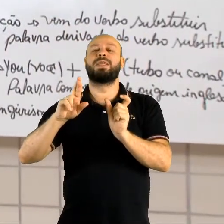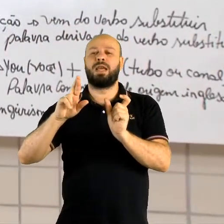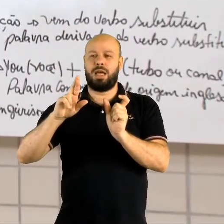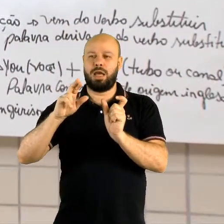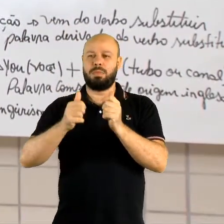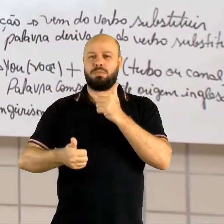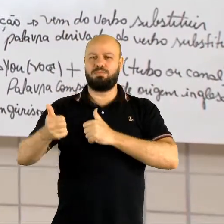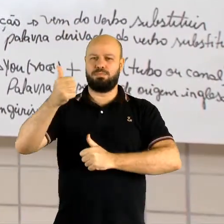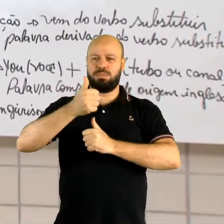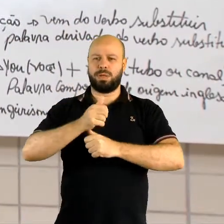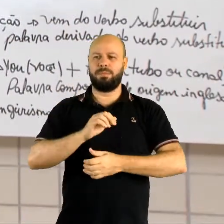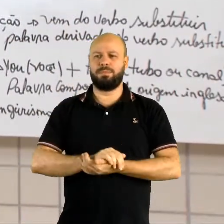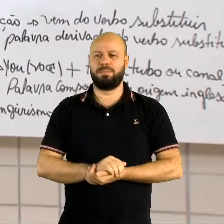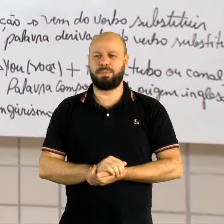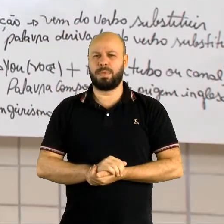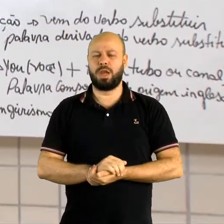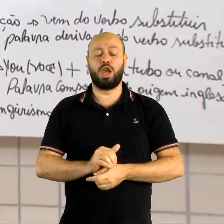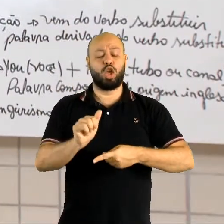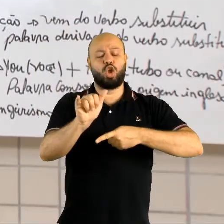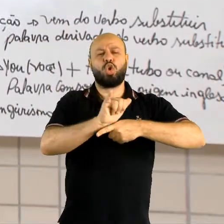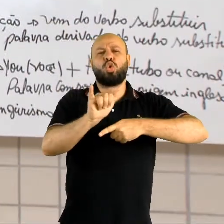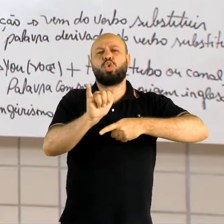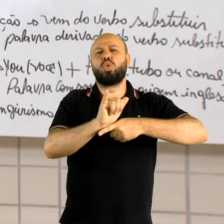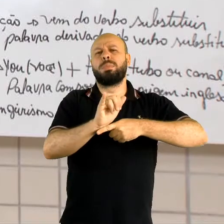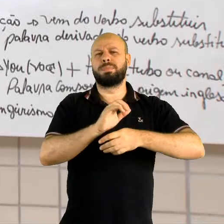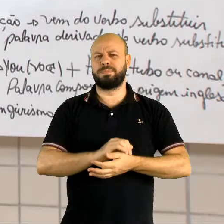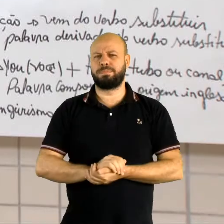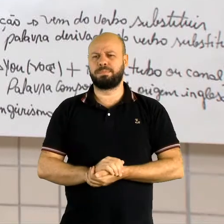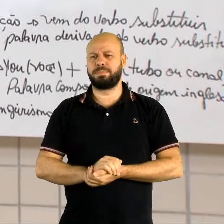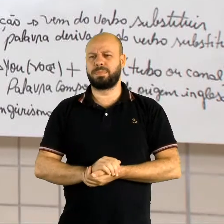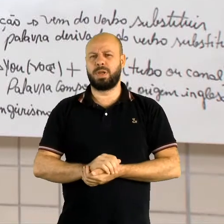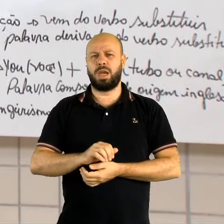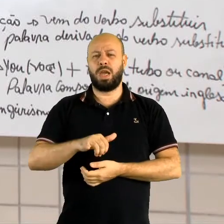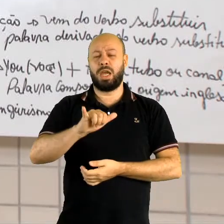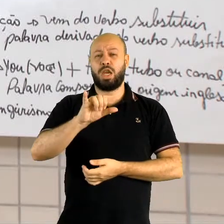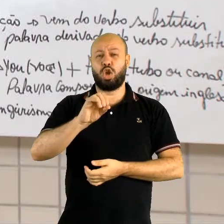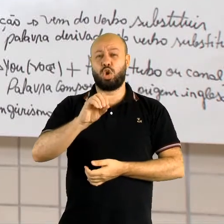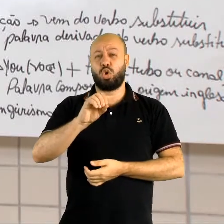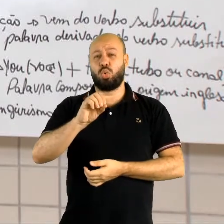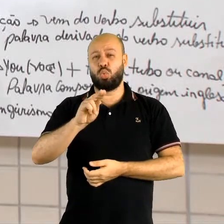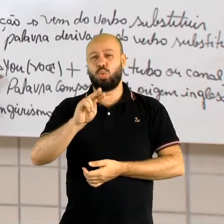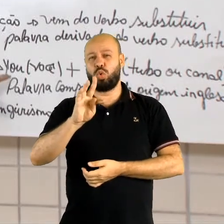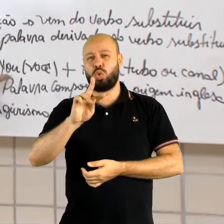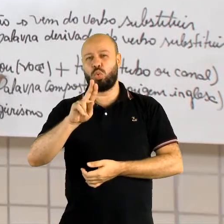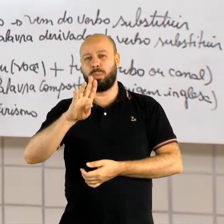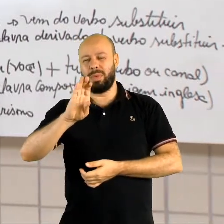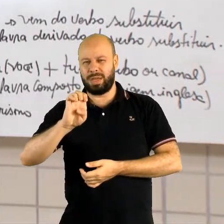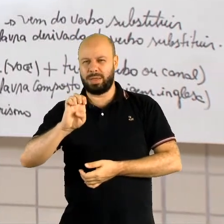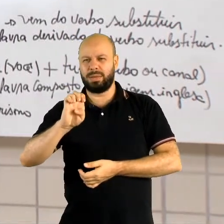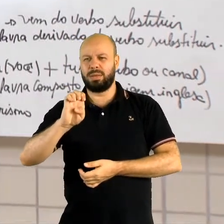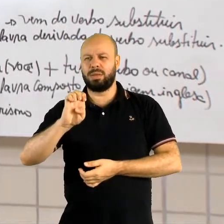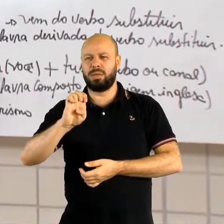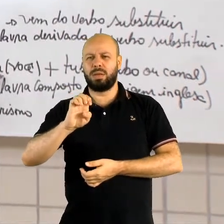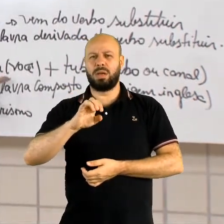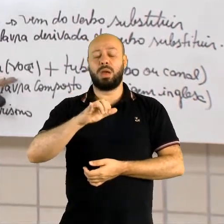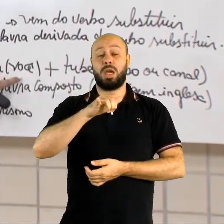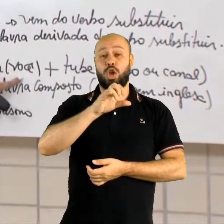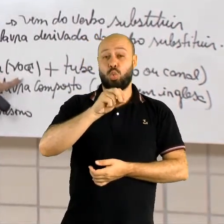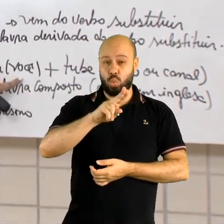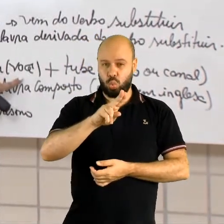substituir. YouTube. E a palavra YouTube? Vem do quê?